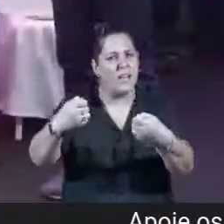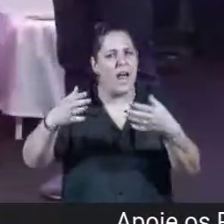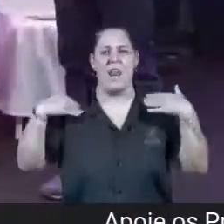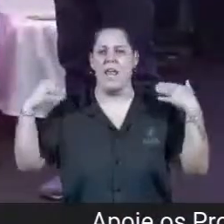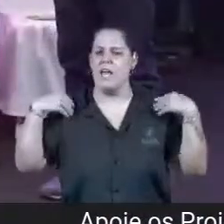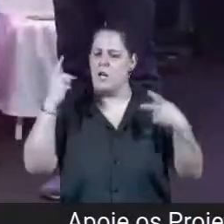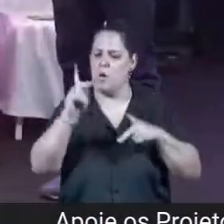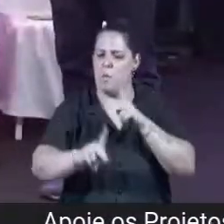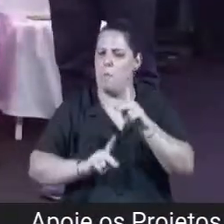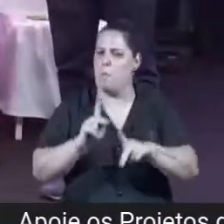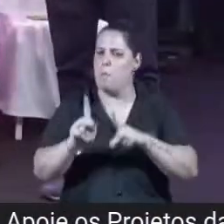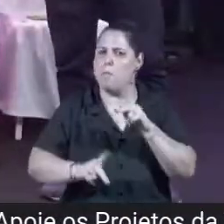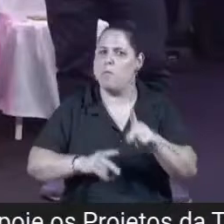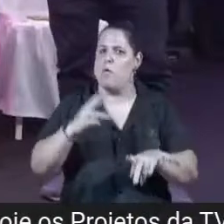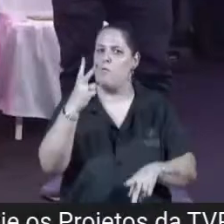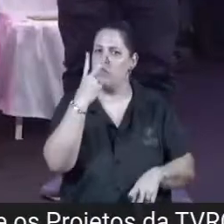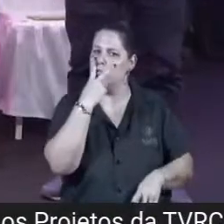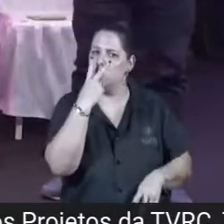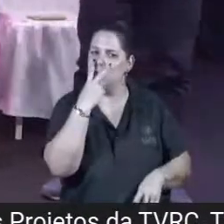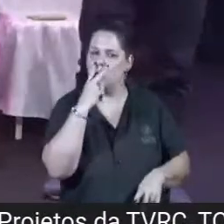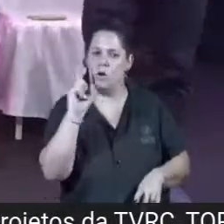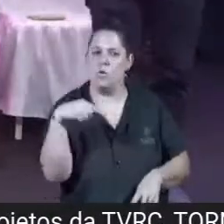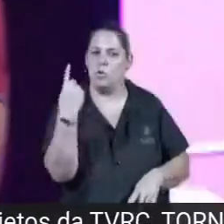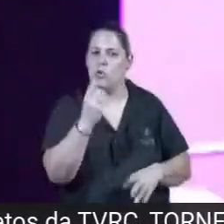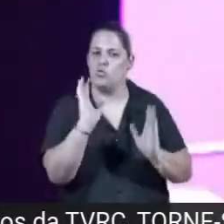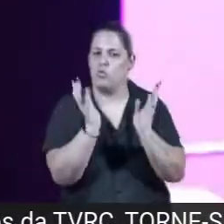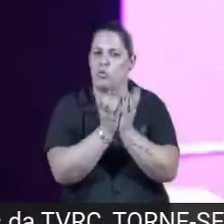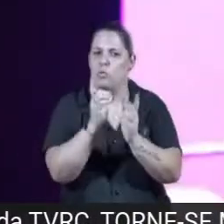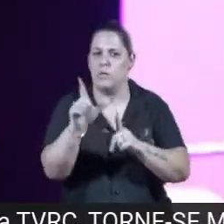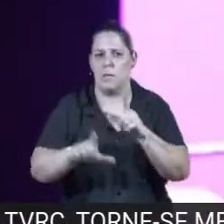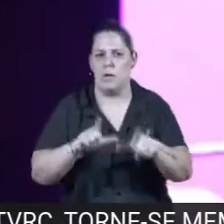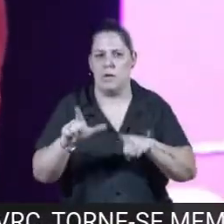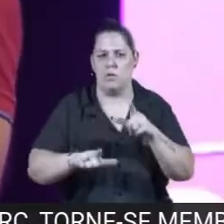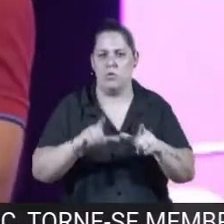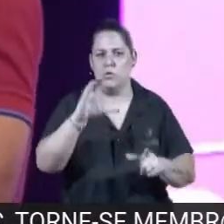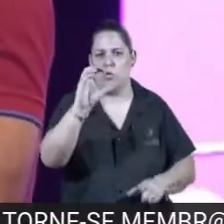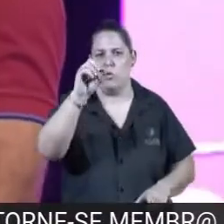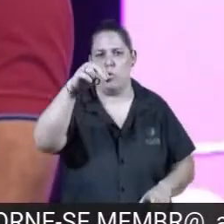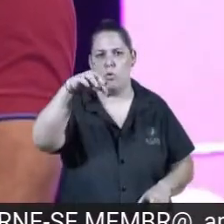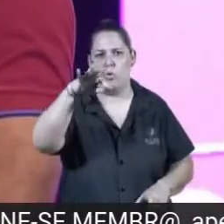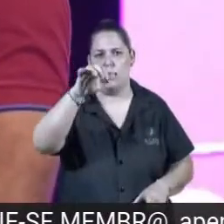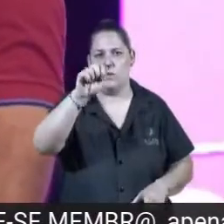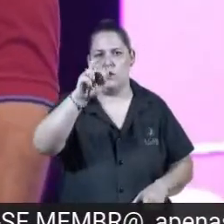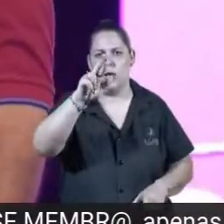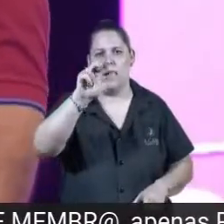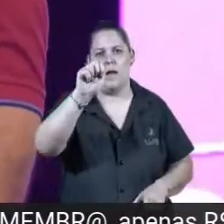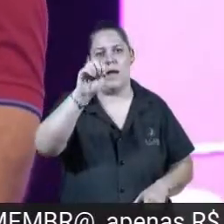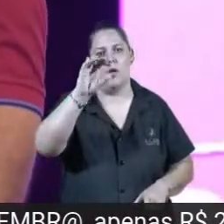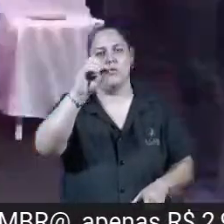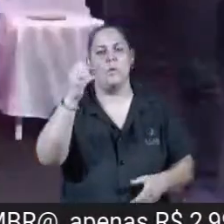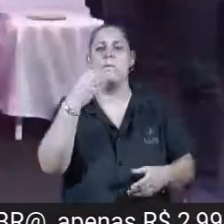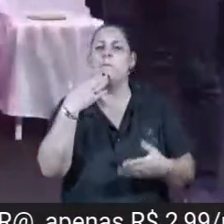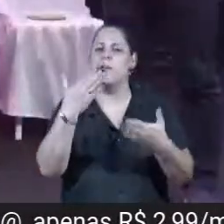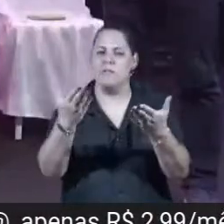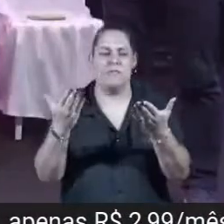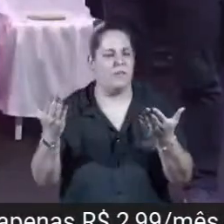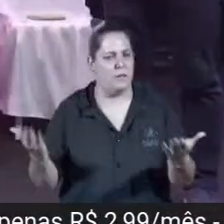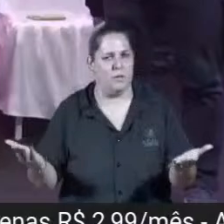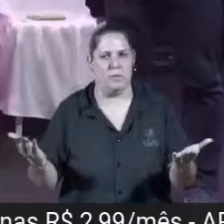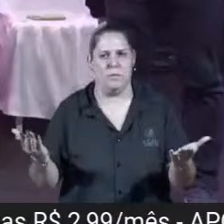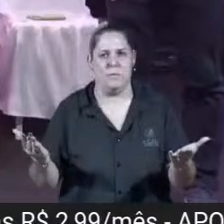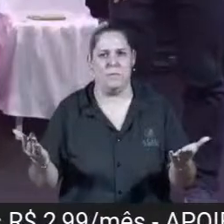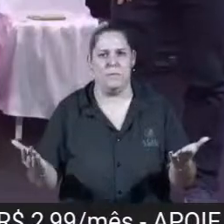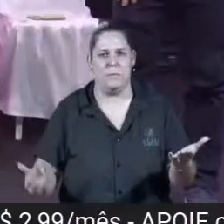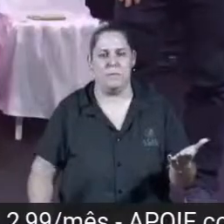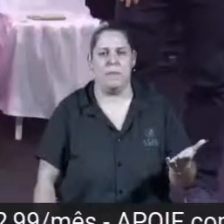o povo capixaba e o nosso partido. Então, Contarato, seja bem-vindo. Quero saudar nossa